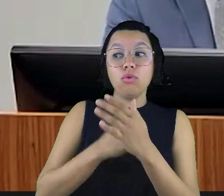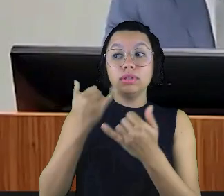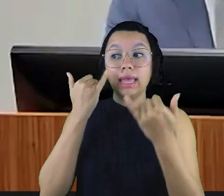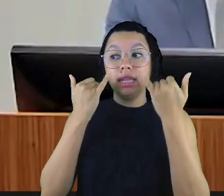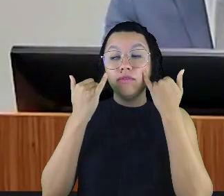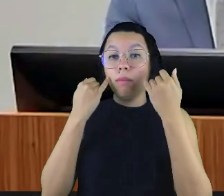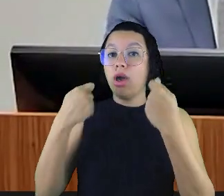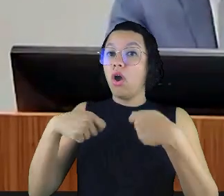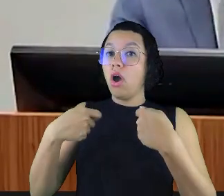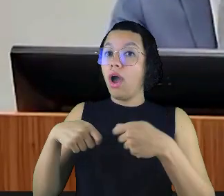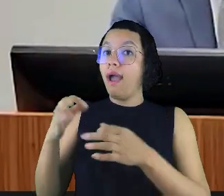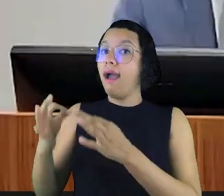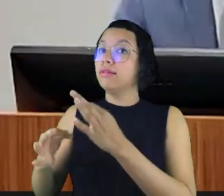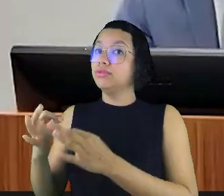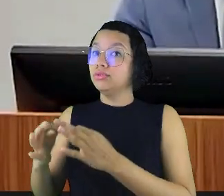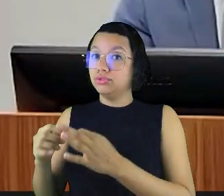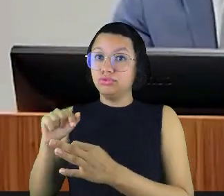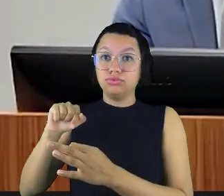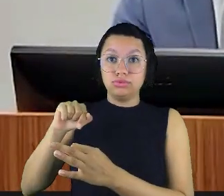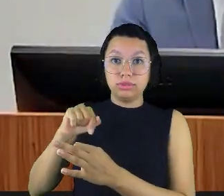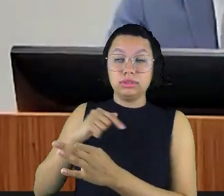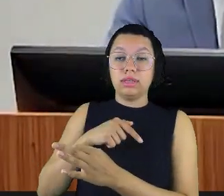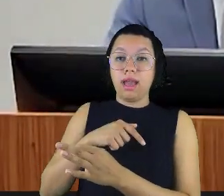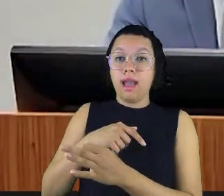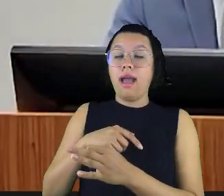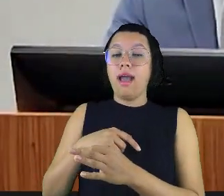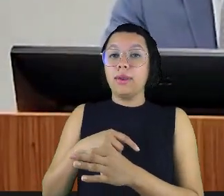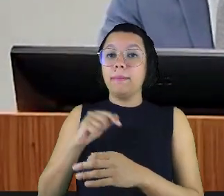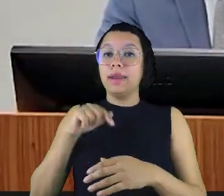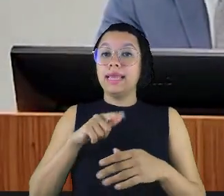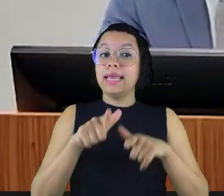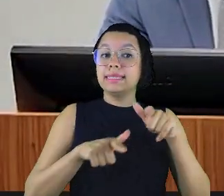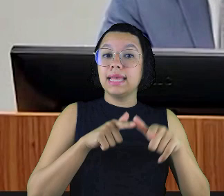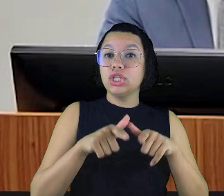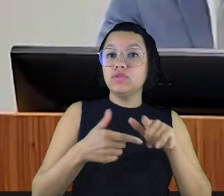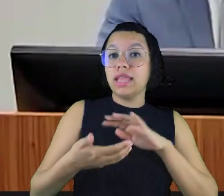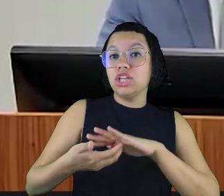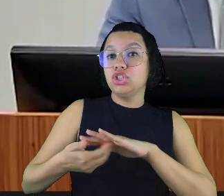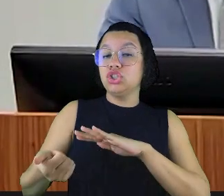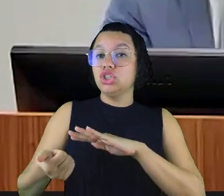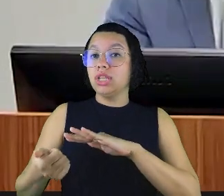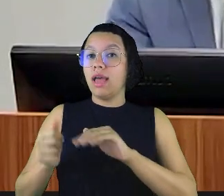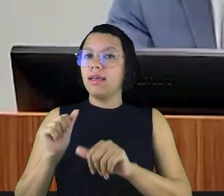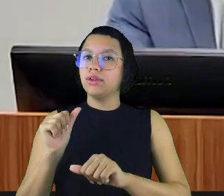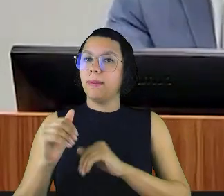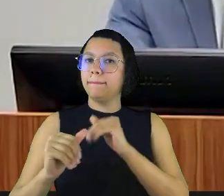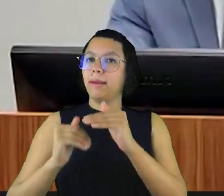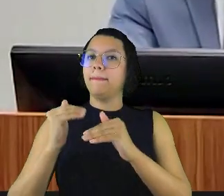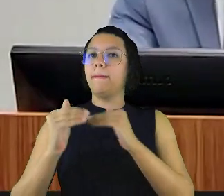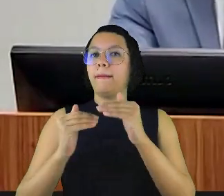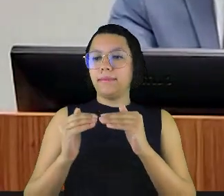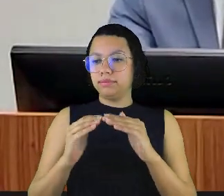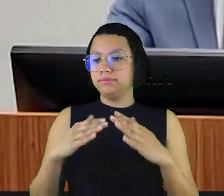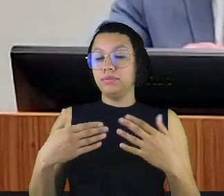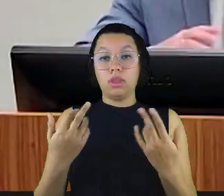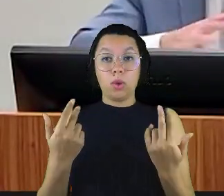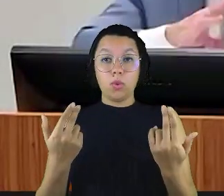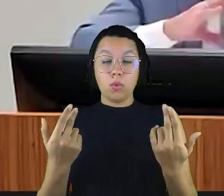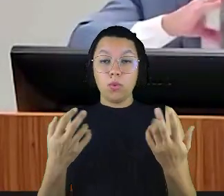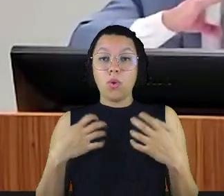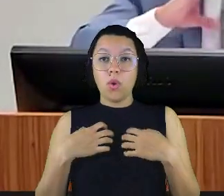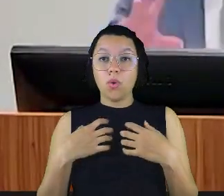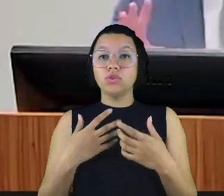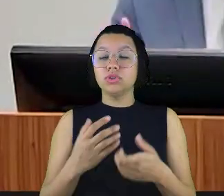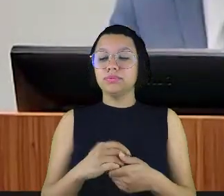para que a atividade expropriatória seja desenvolvida. Exatamente no mesmo tom, veja, Renata, aqui